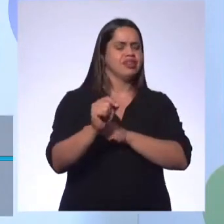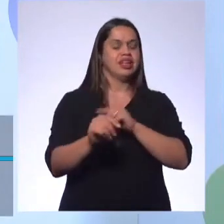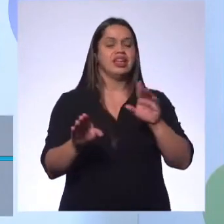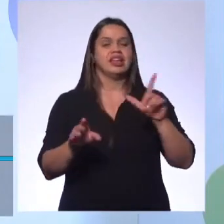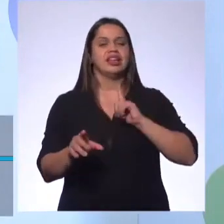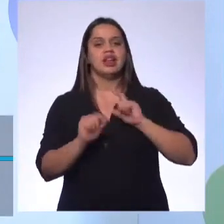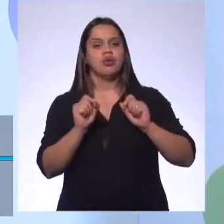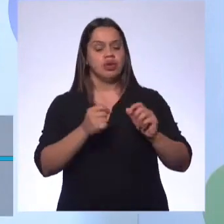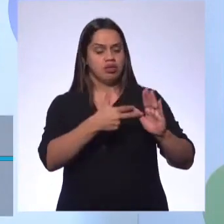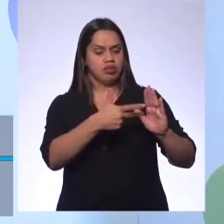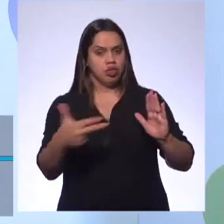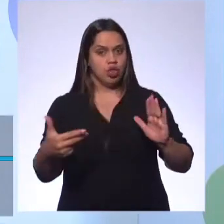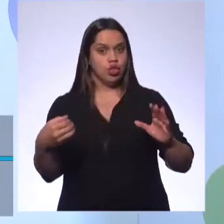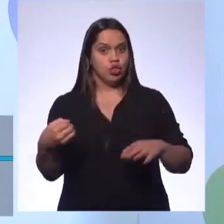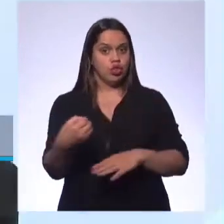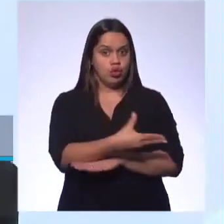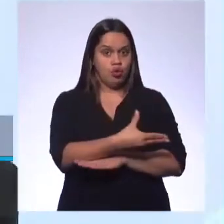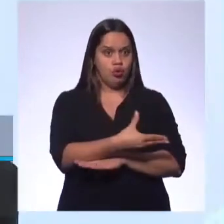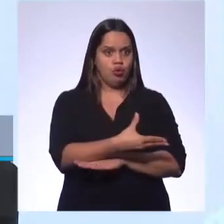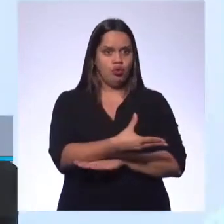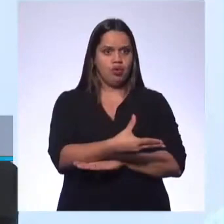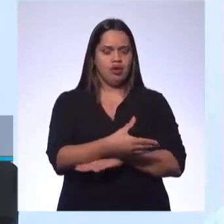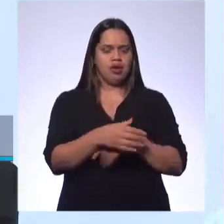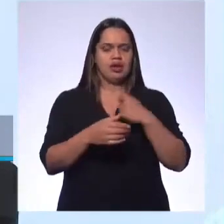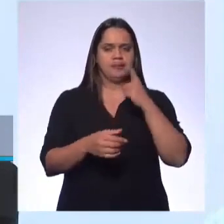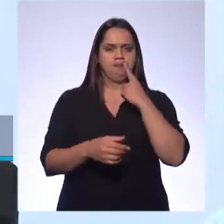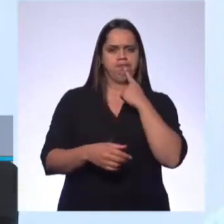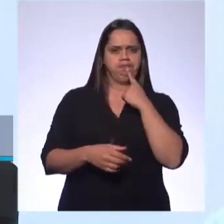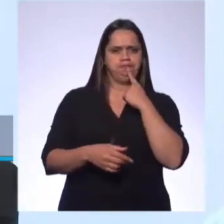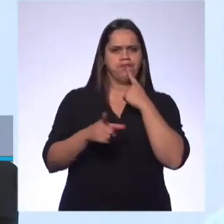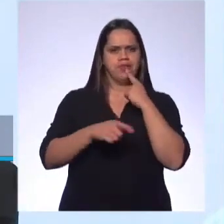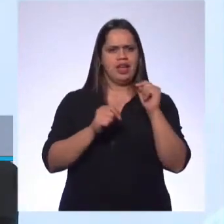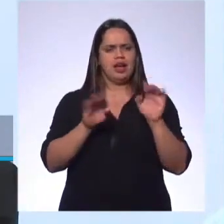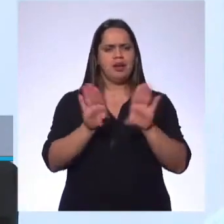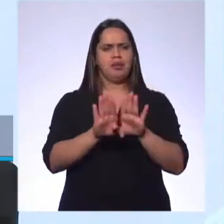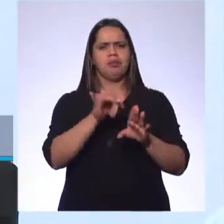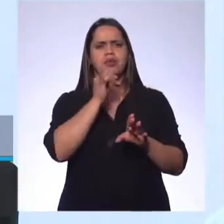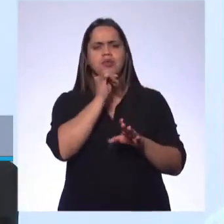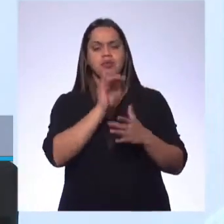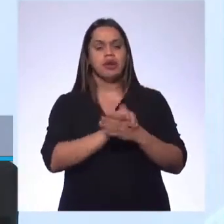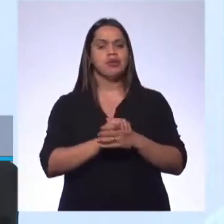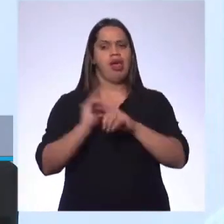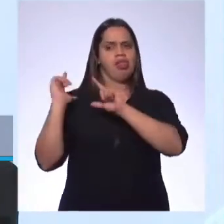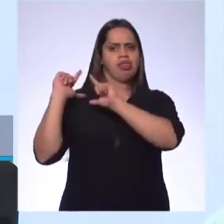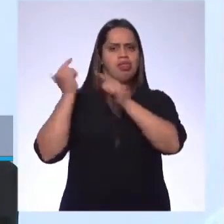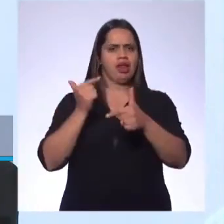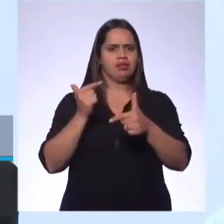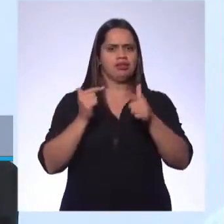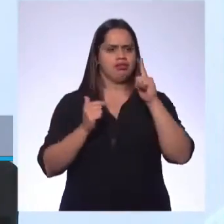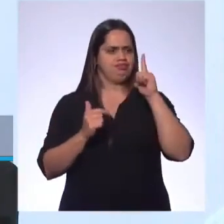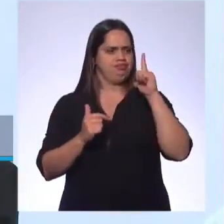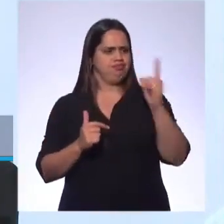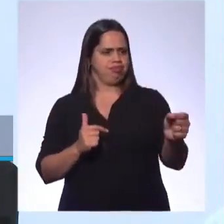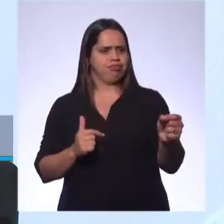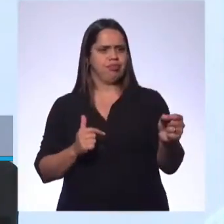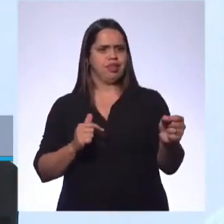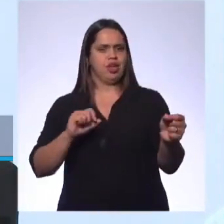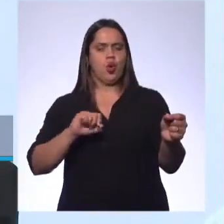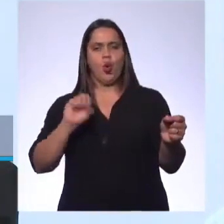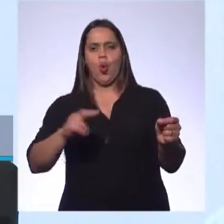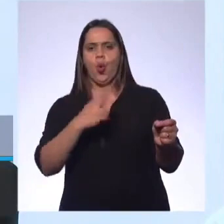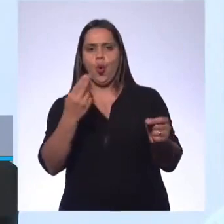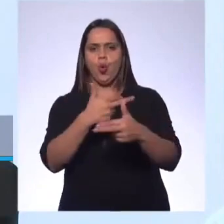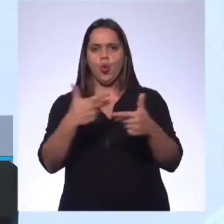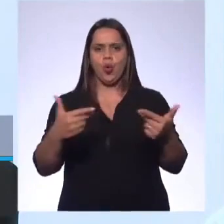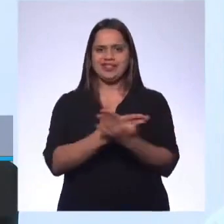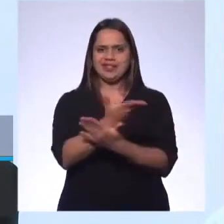circunstâncias modernas. Essa coisa da fuga, né, de eu fugir, de eu sair correndo de alguma coisa que me incomoda, que eu